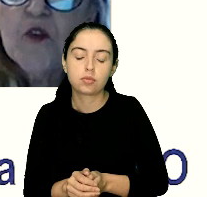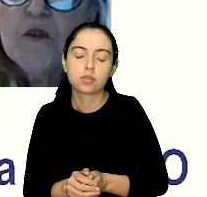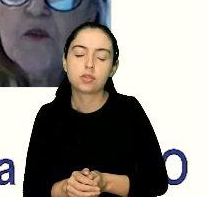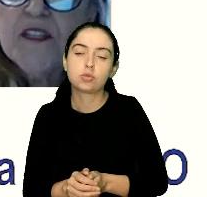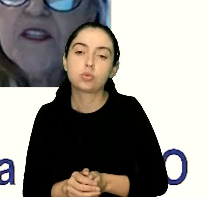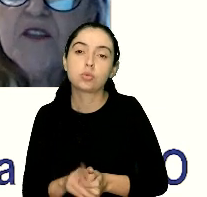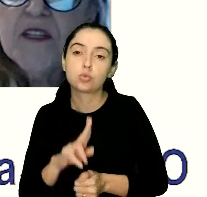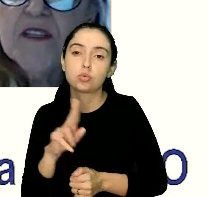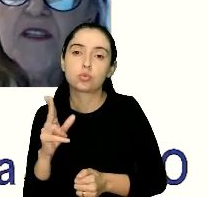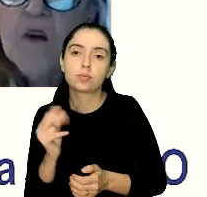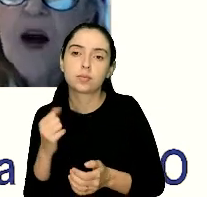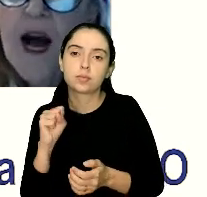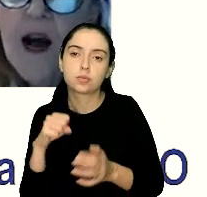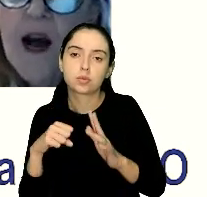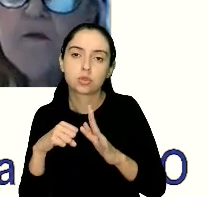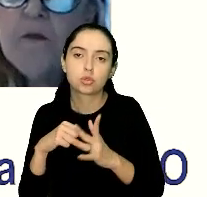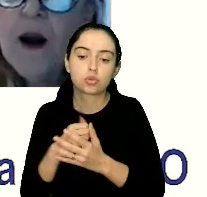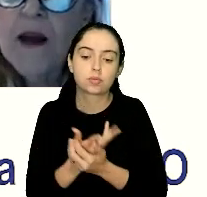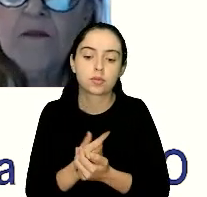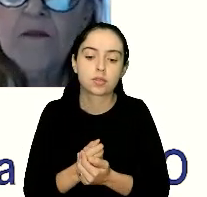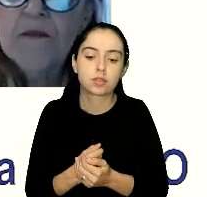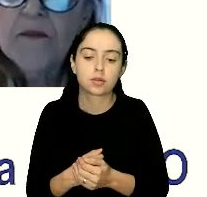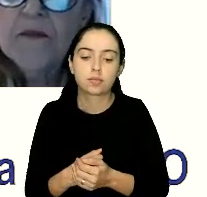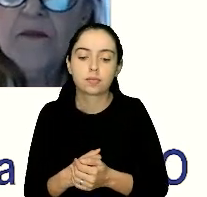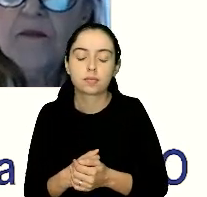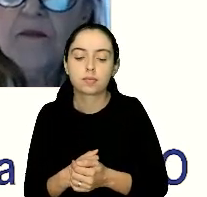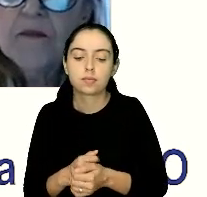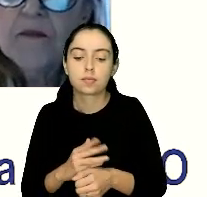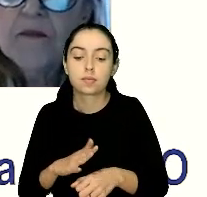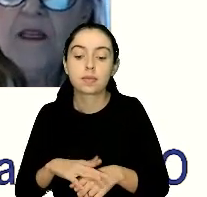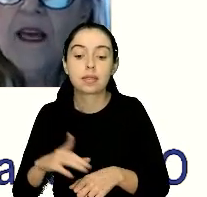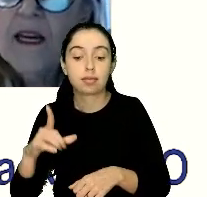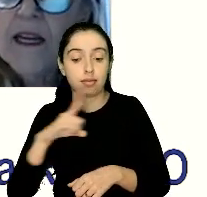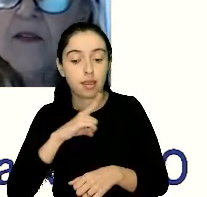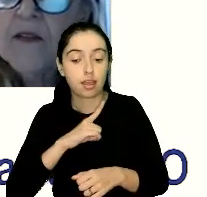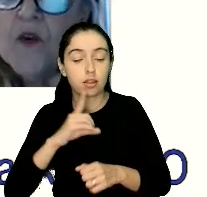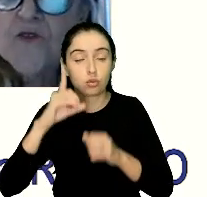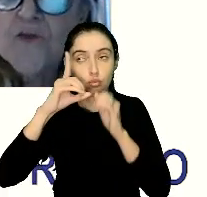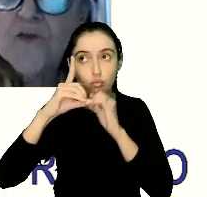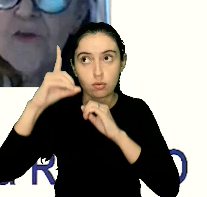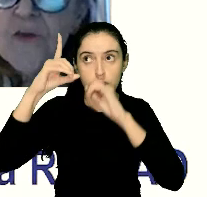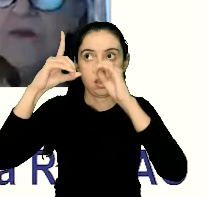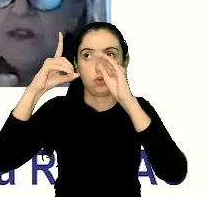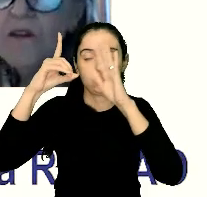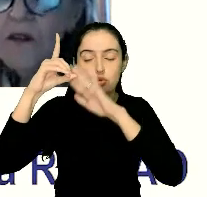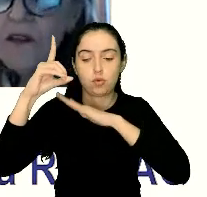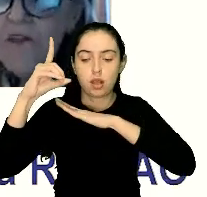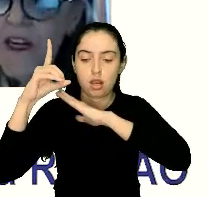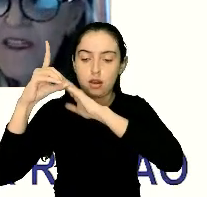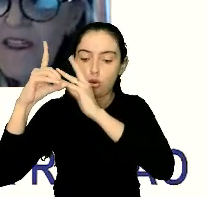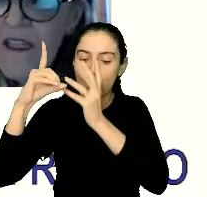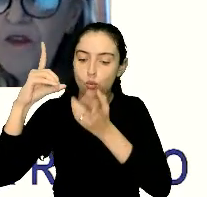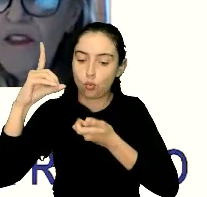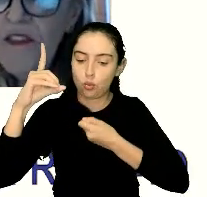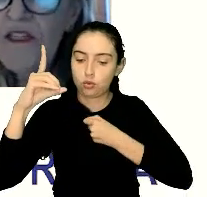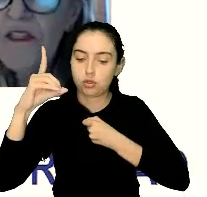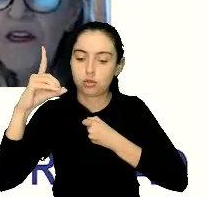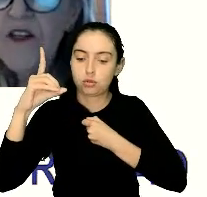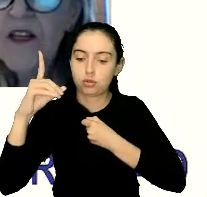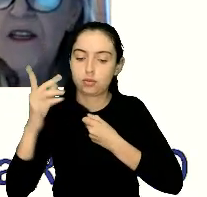e no pronome possessivo inicial. Há um Pai e Ele é nosso. Fala-se